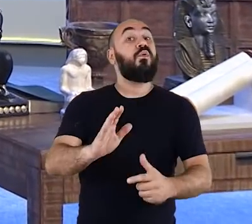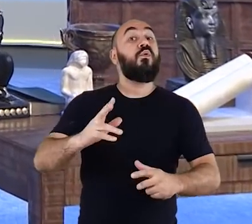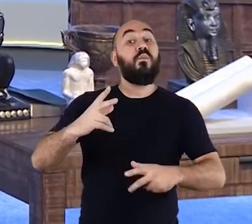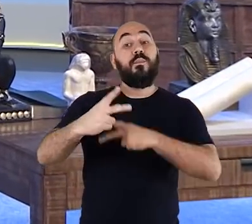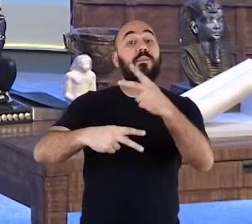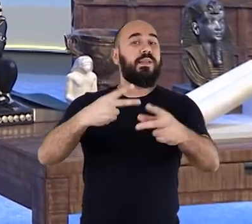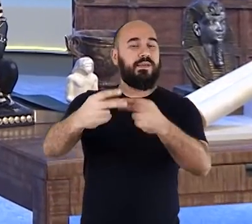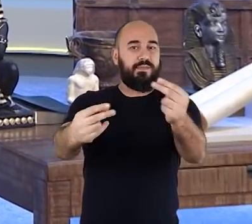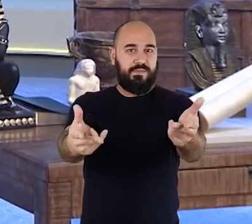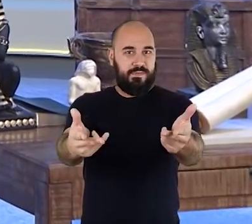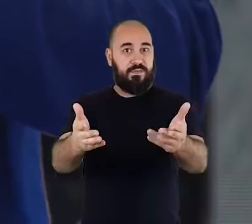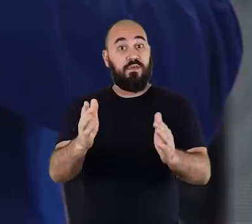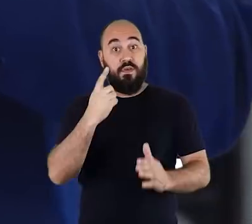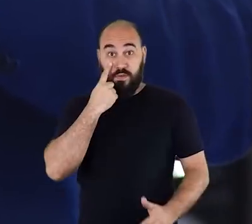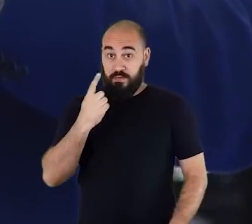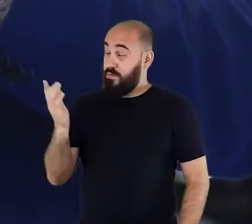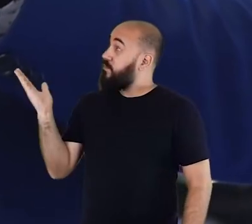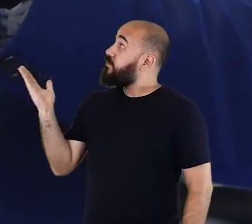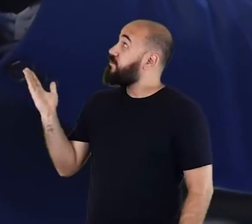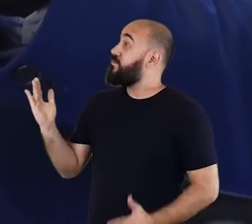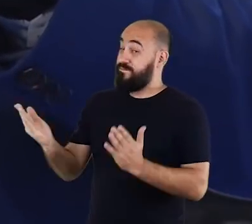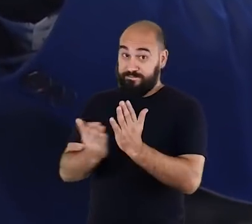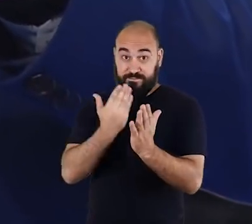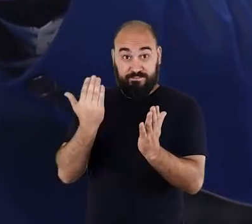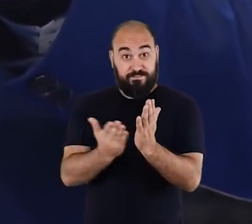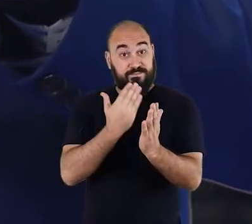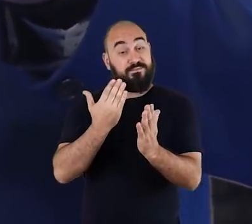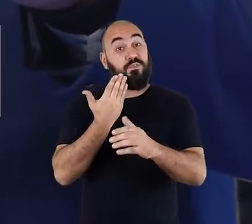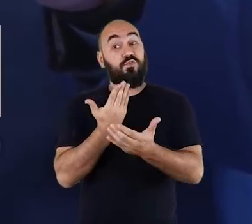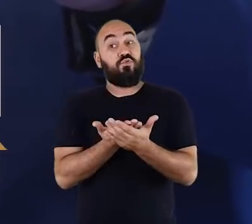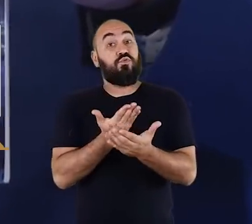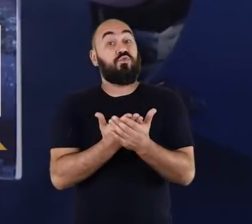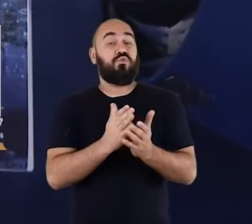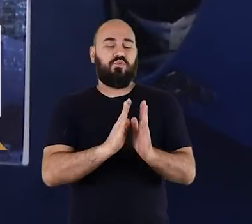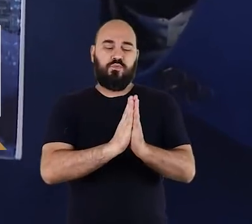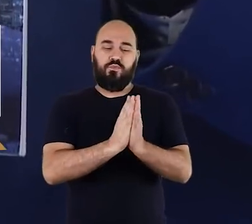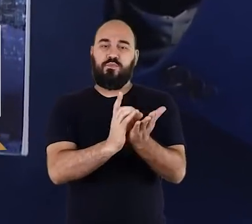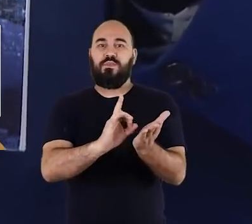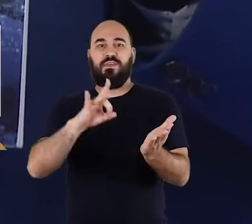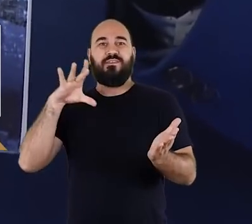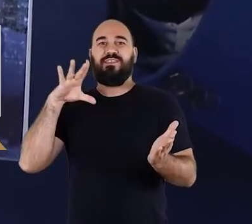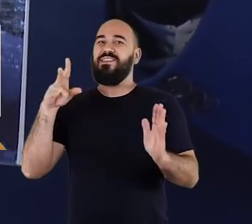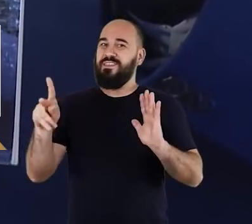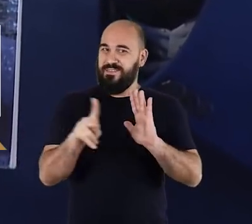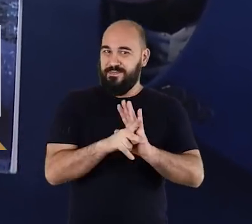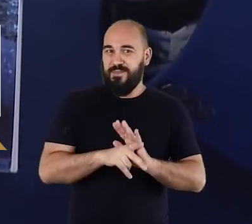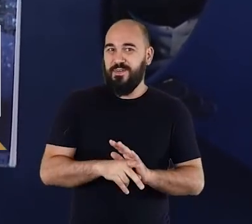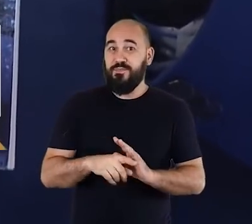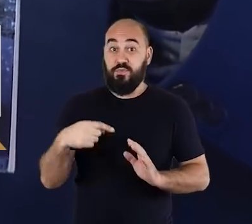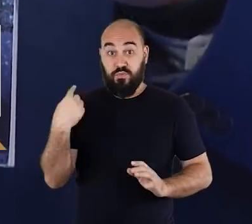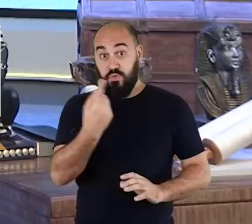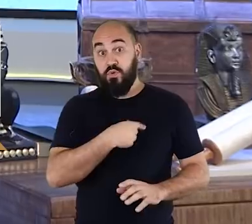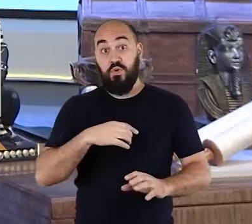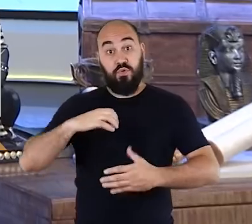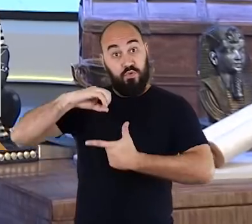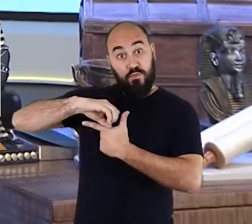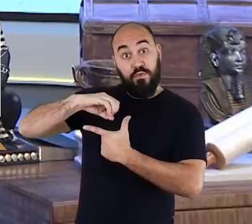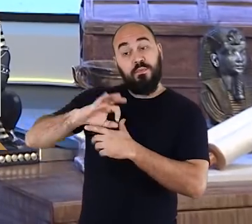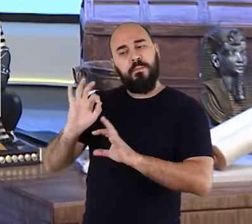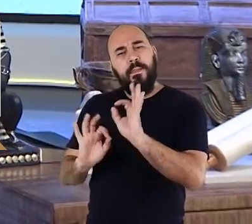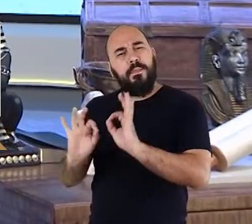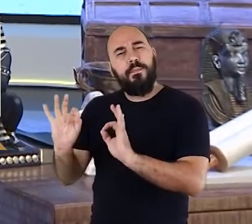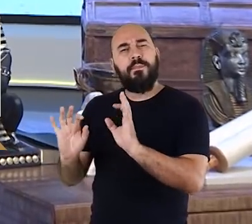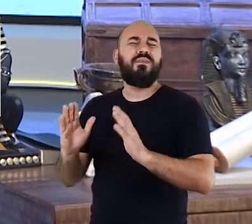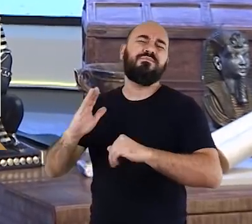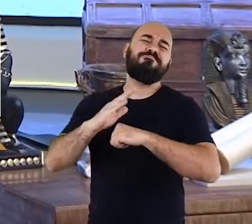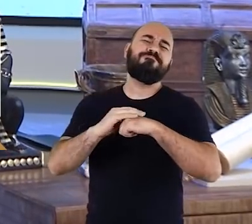Guia de Estudos Evidências, que foi feito com muito carinho para você e sua família pelos Anjos da Esperança e a TV Novo Tempo. Você pode